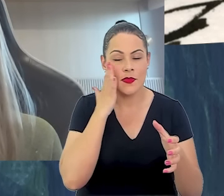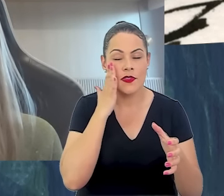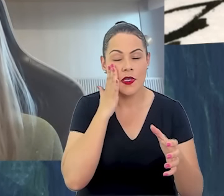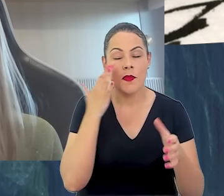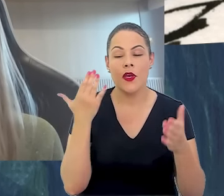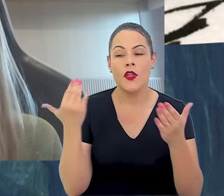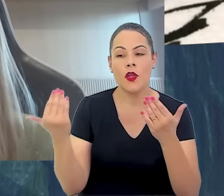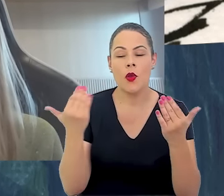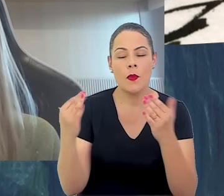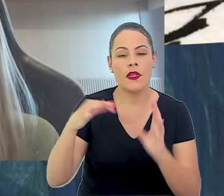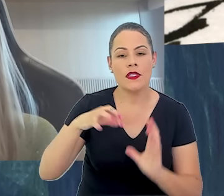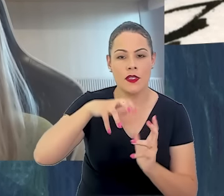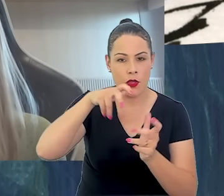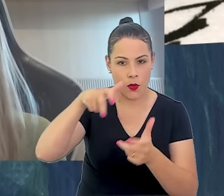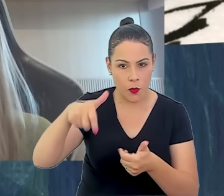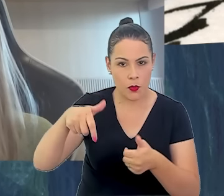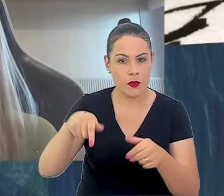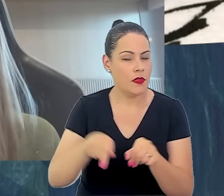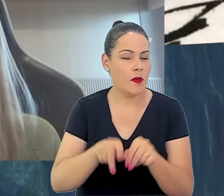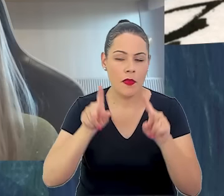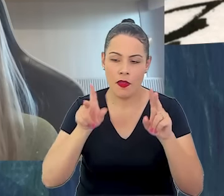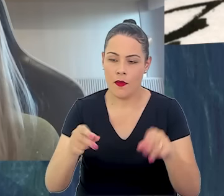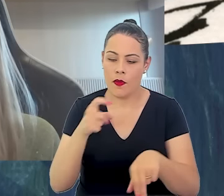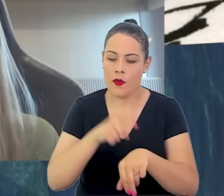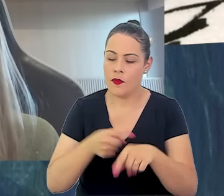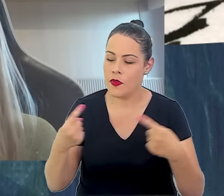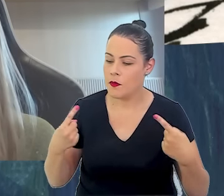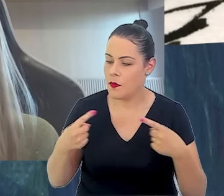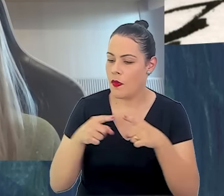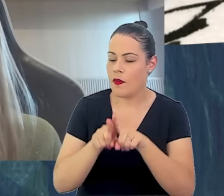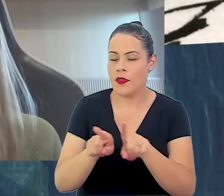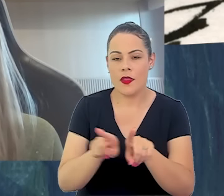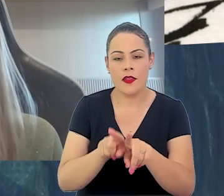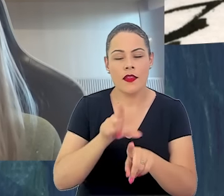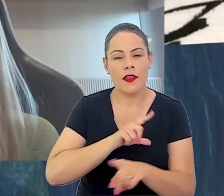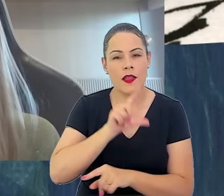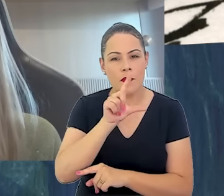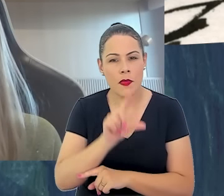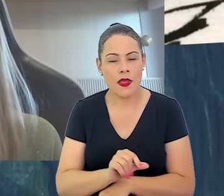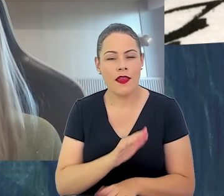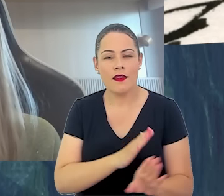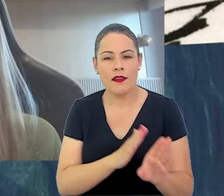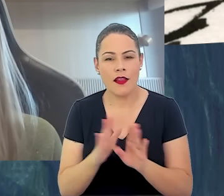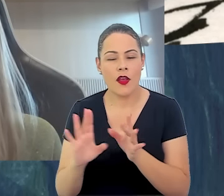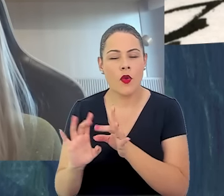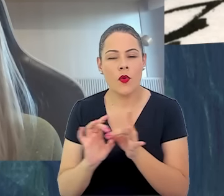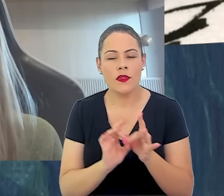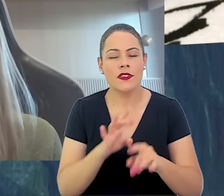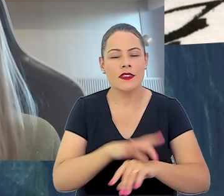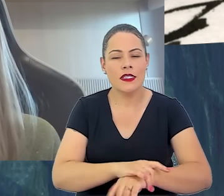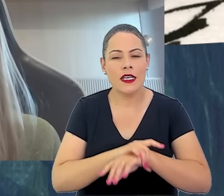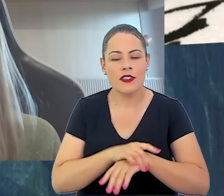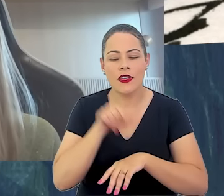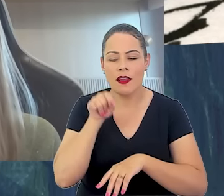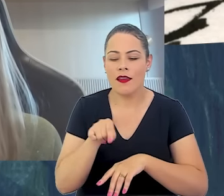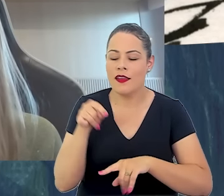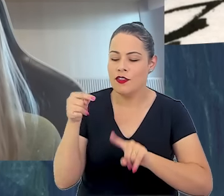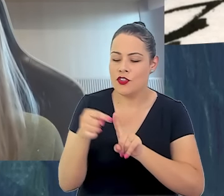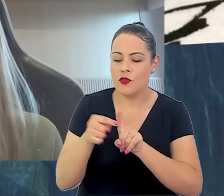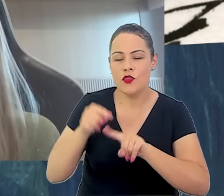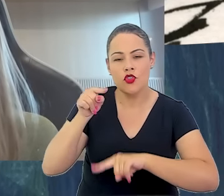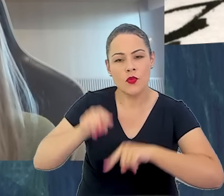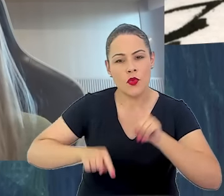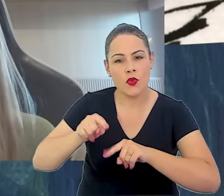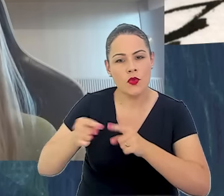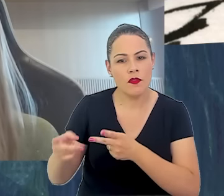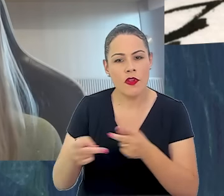nível global, e, ao mesmo tempo, a pequena fração de garantia que faz com que esse produto seja um